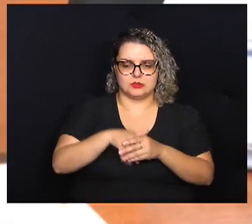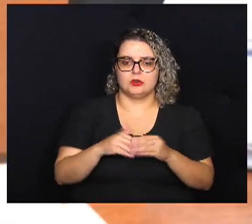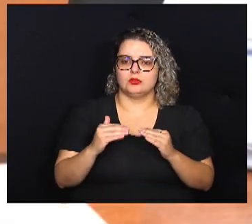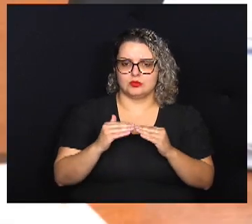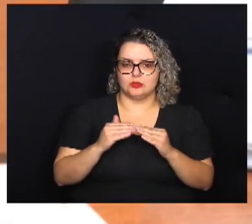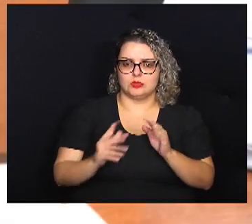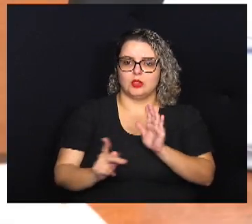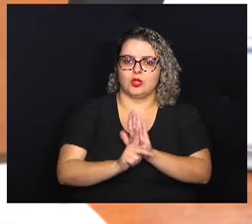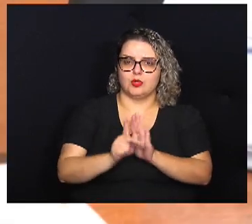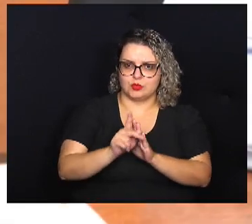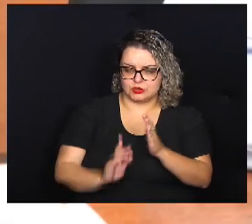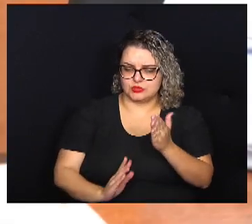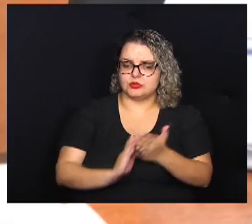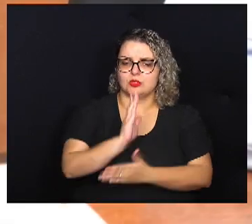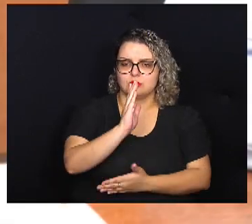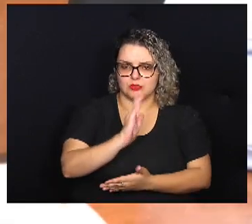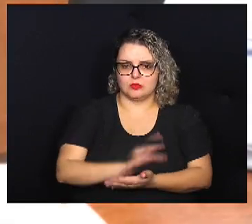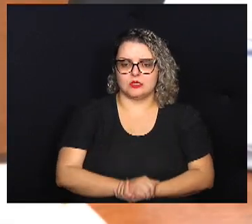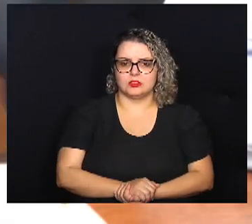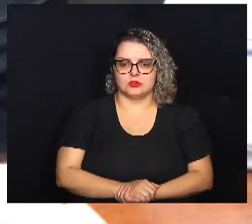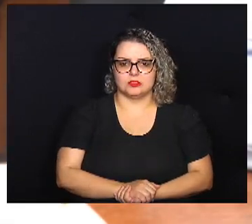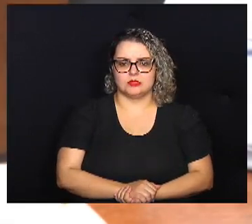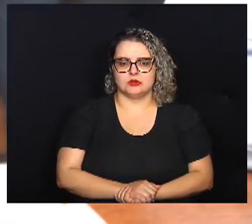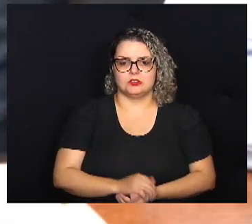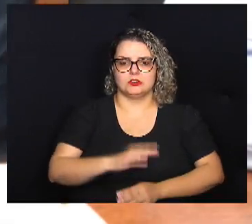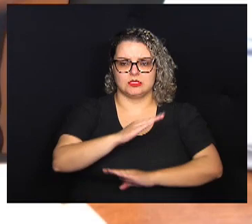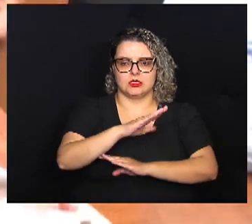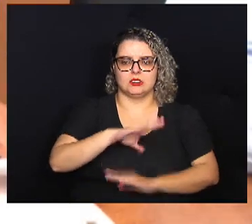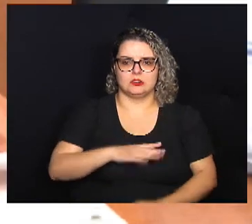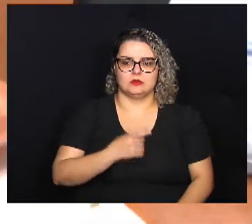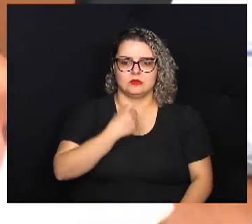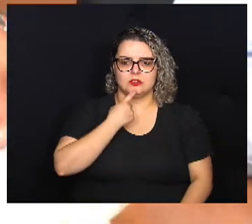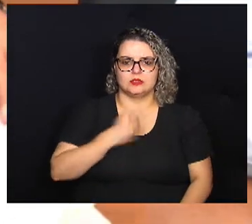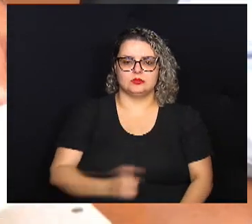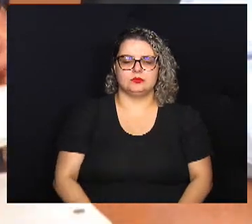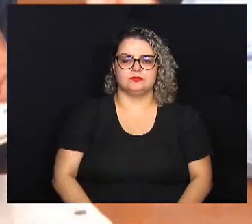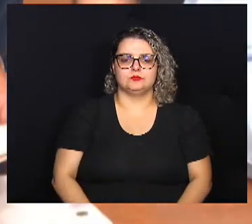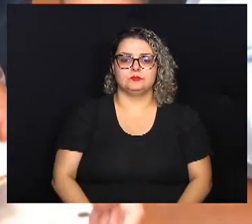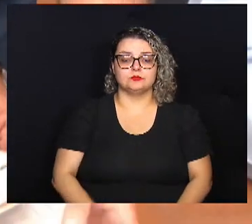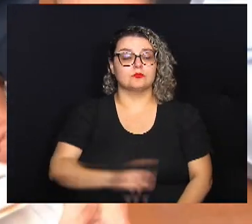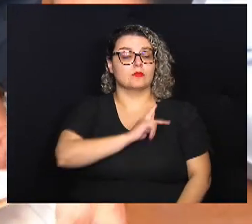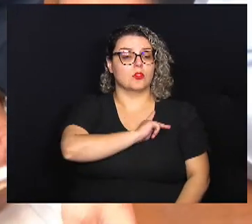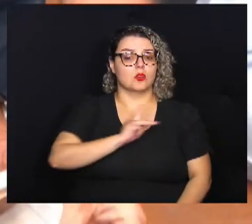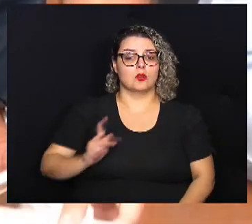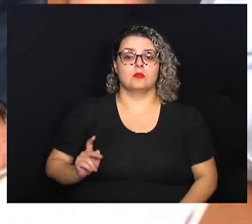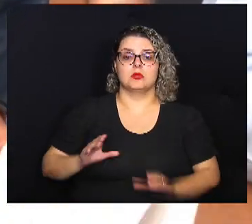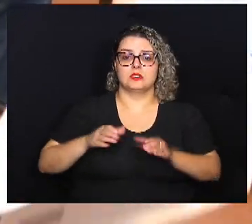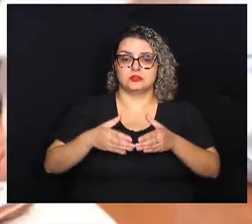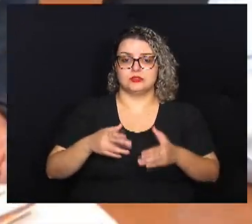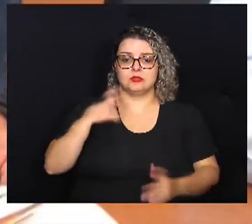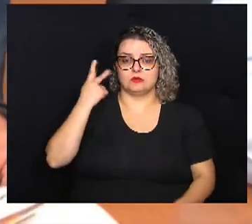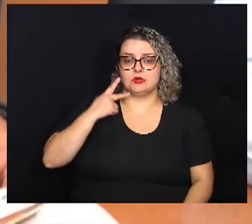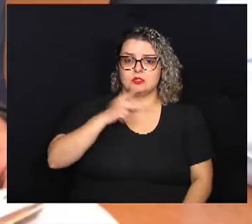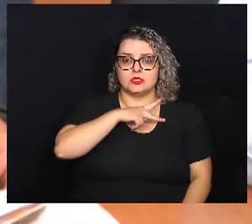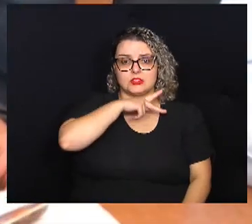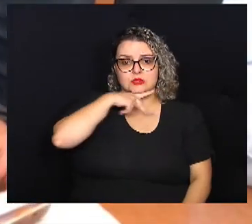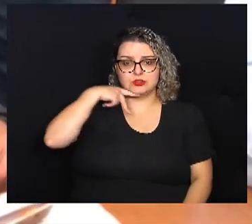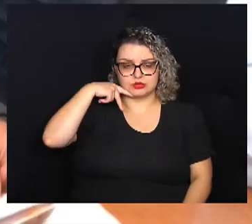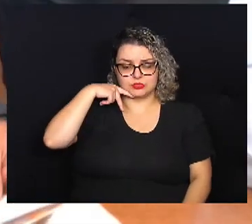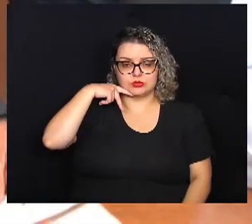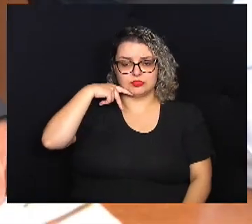o projeto está aprovado aqui na Câmara Municipal de Campinas. O presidente da comissão, vereador Permínio